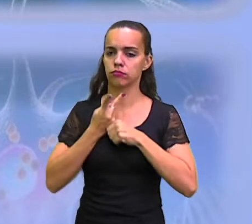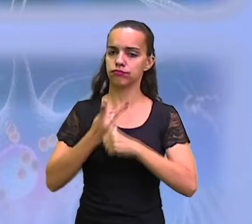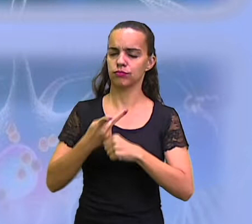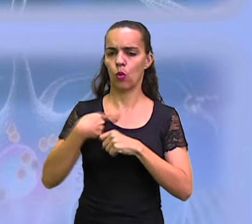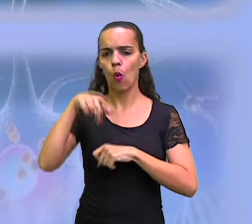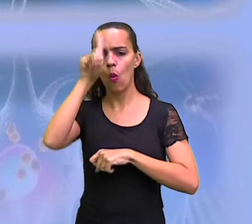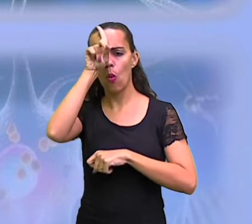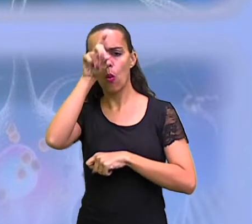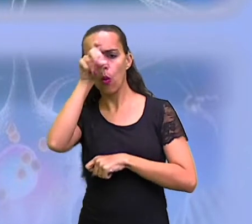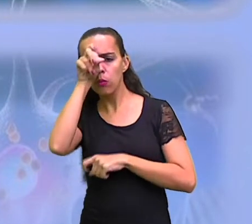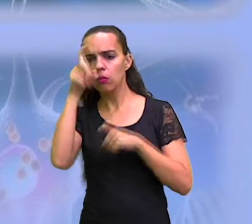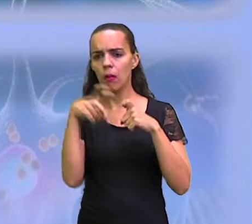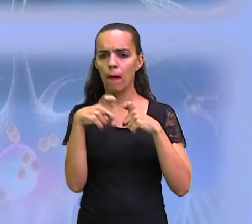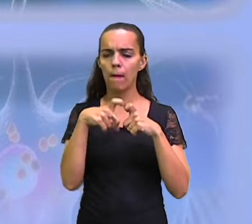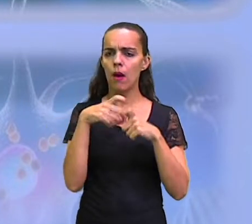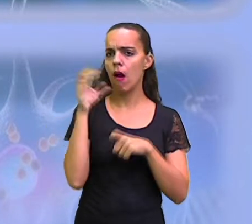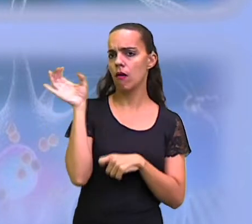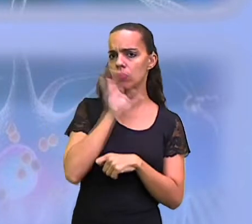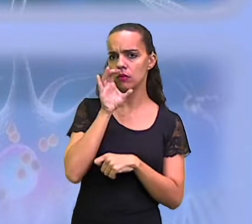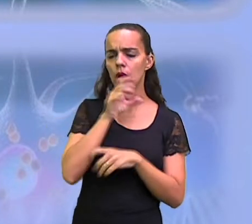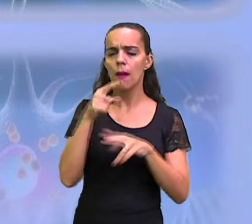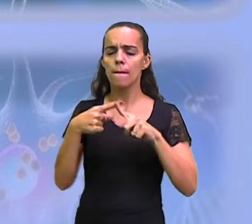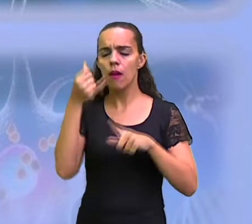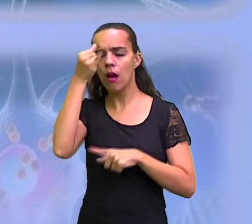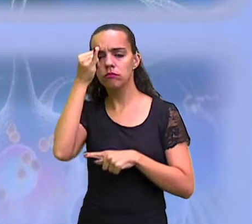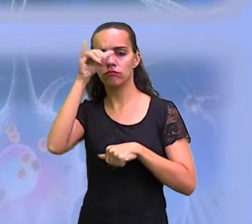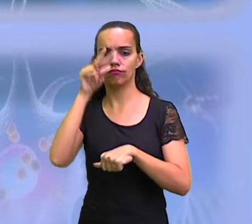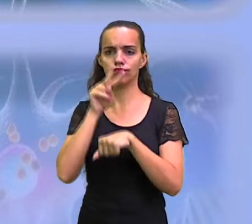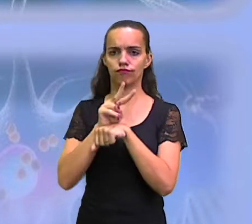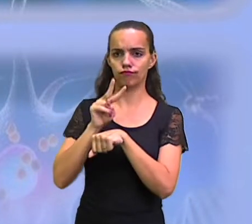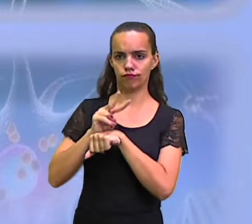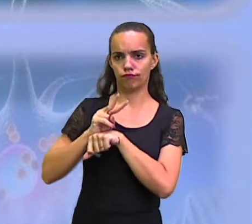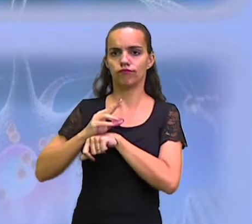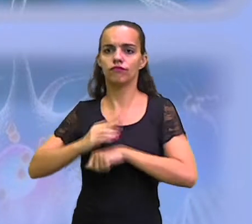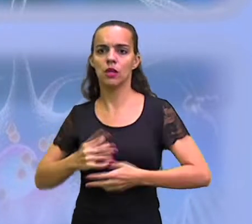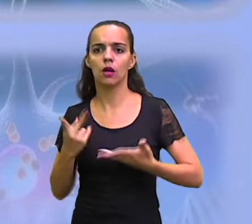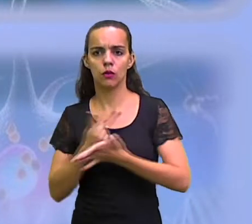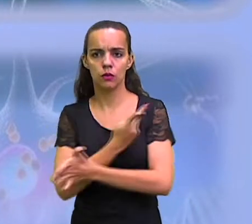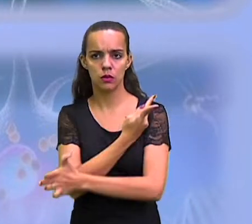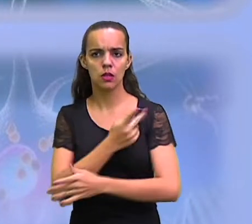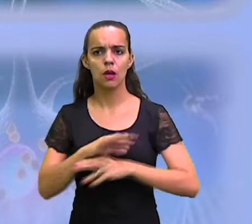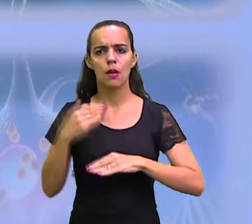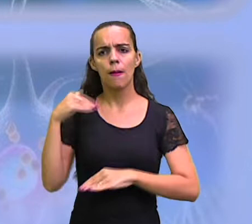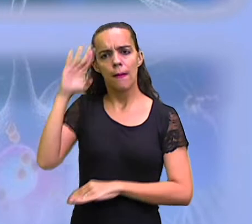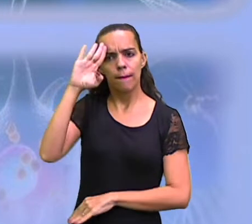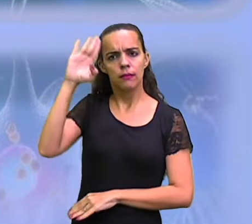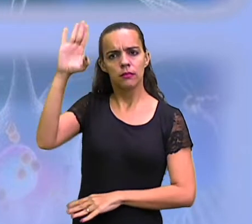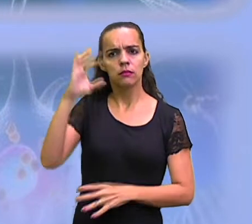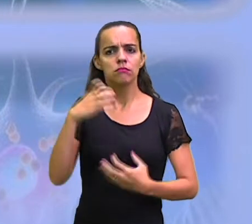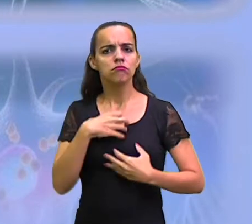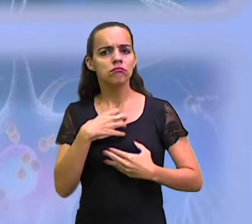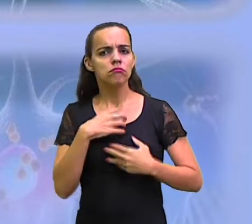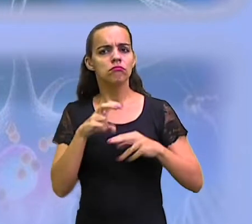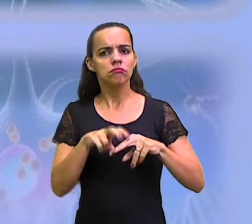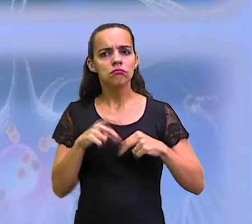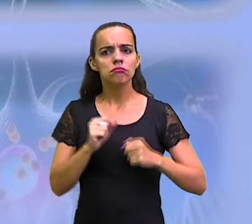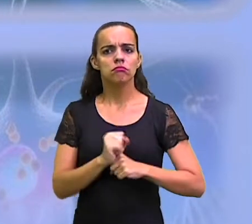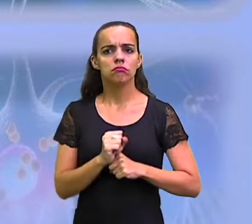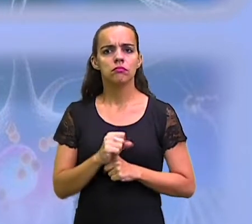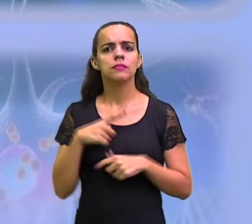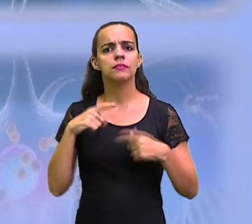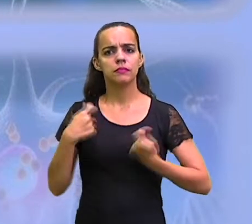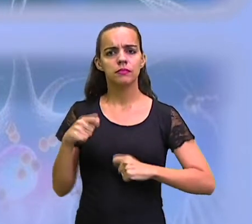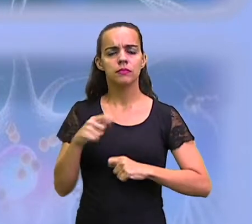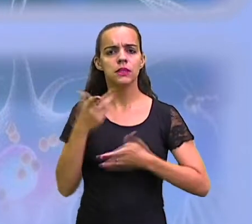sequelas. Além, é claro, de prevenir novos eventos. Os principais sintomas da doença, que deve